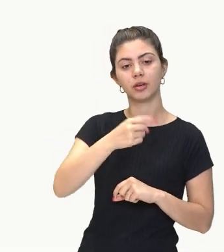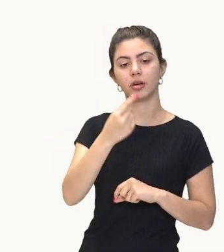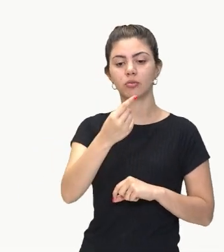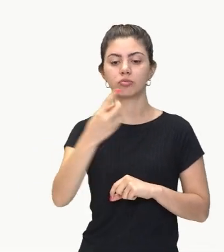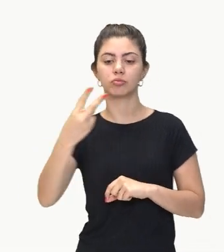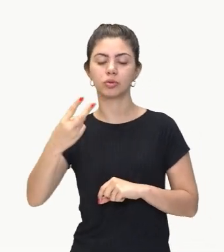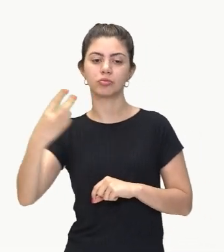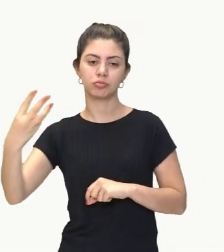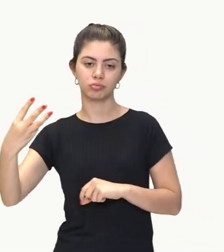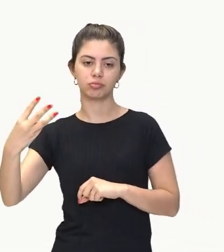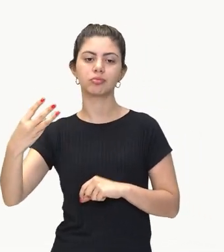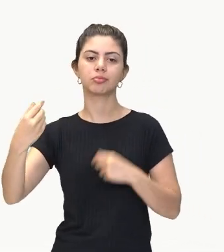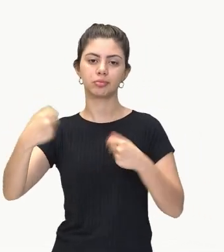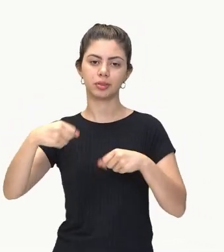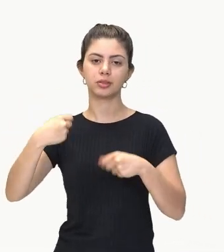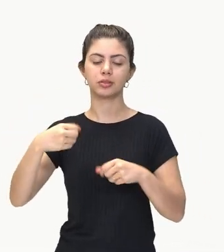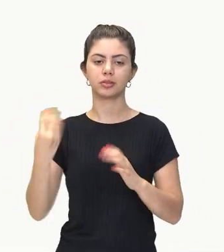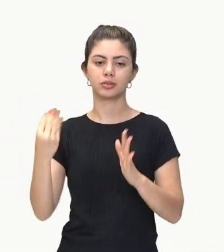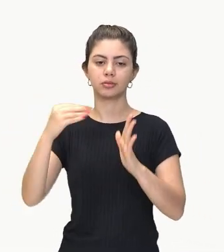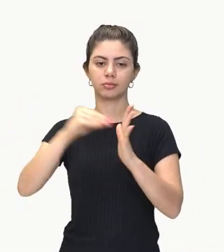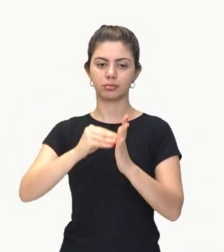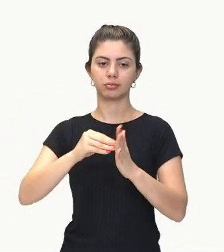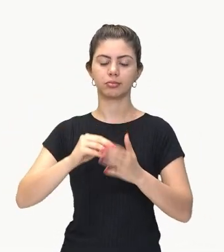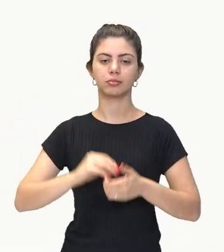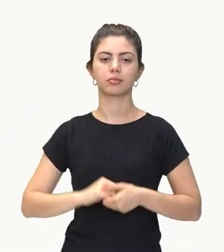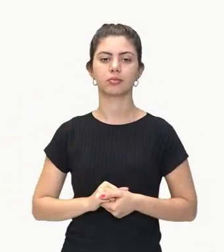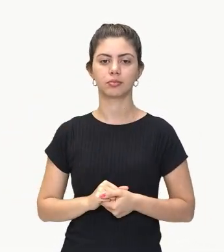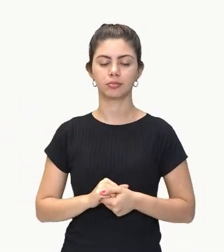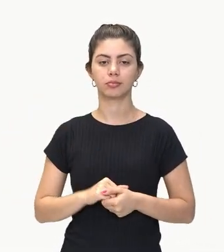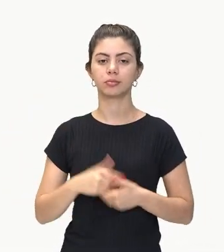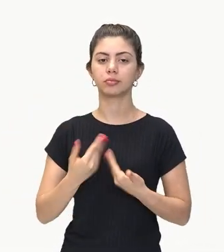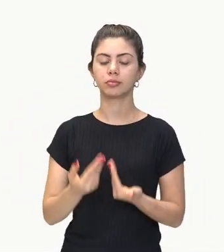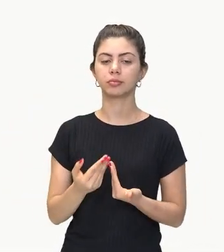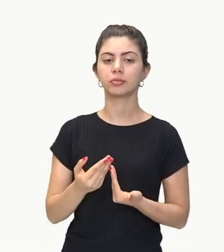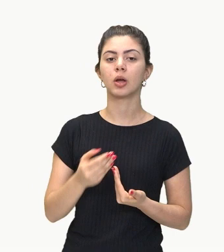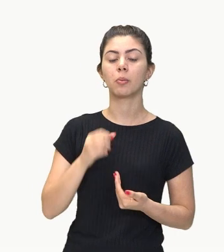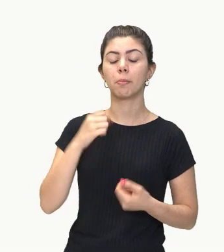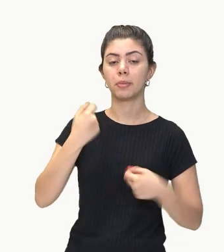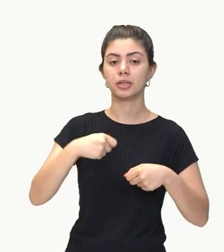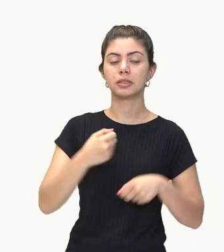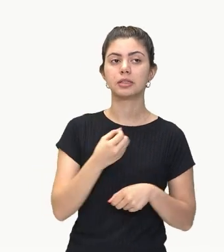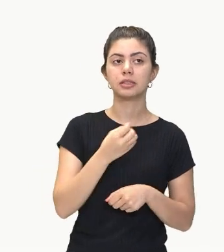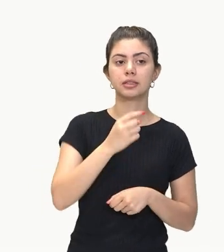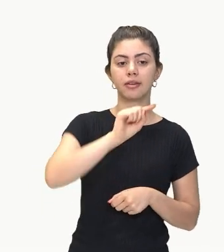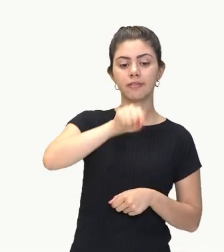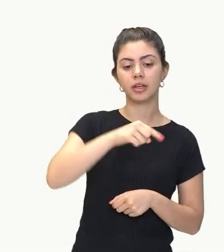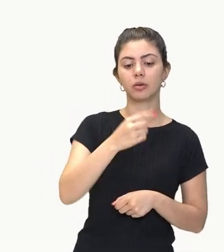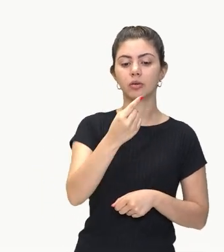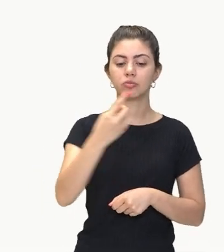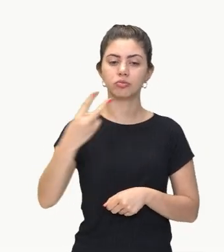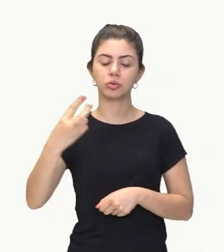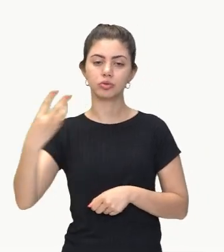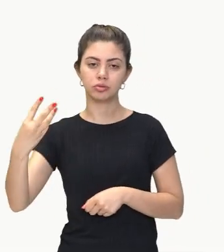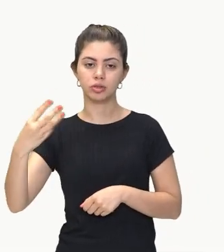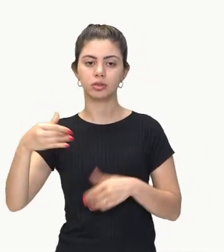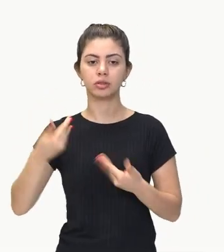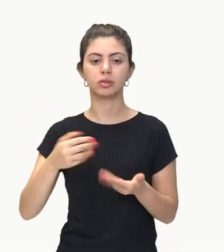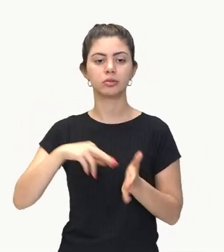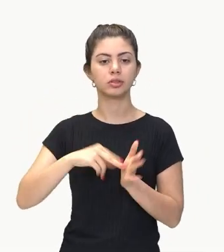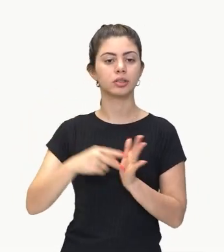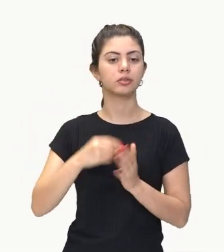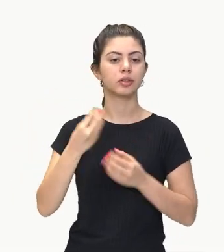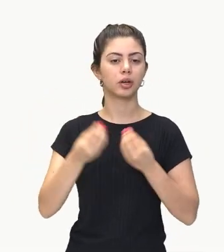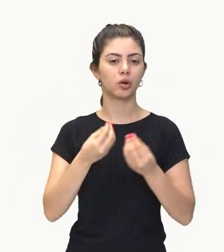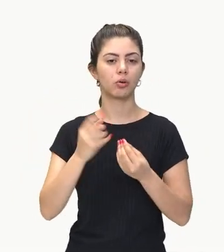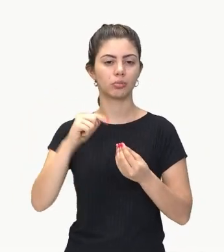casas decimais depois da vírgula. Se tem que ter 3 casas decimais, eu começo da direita para a